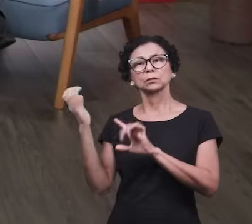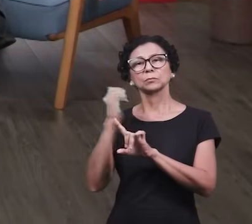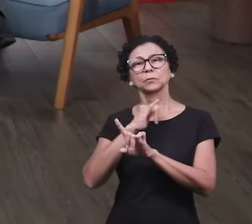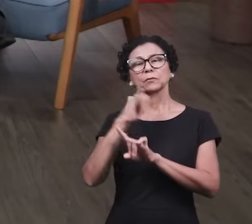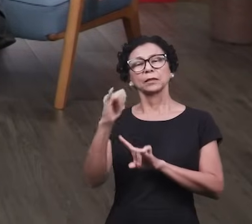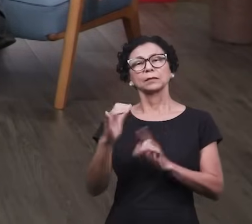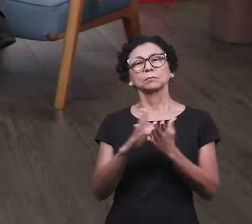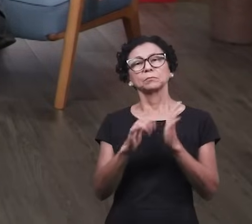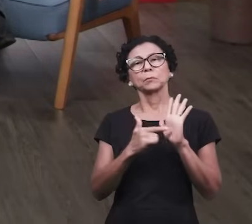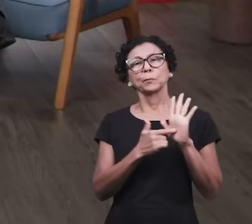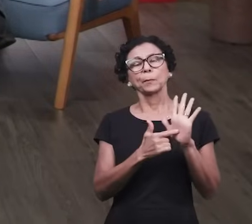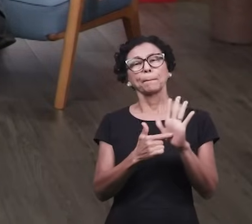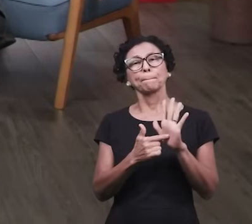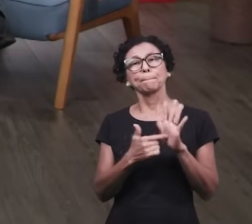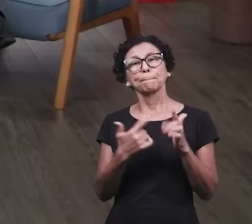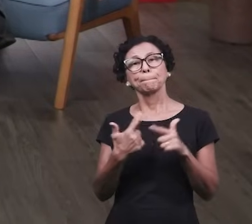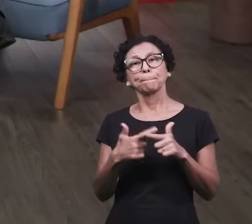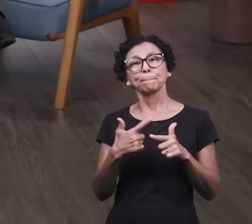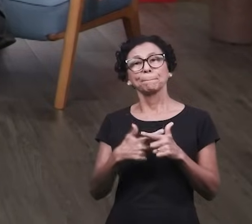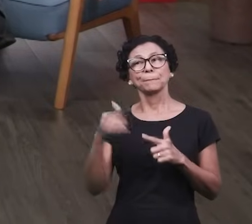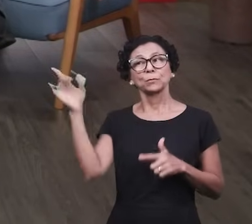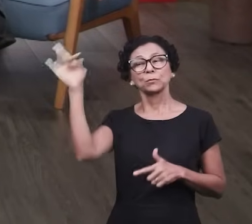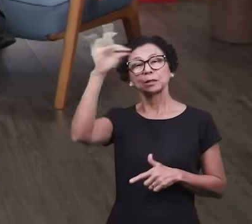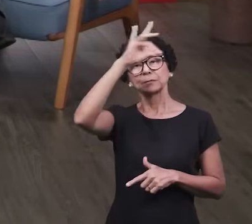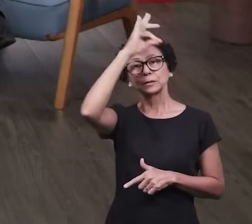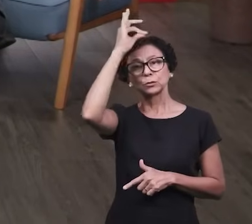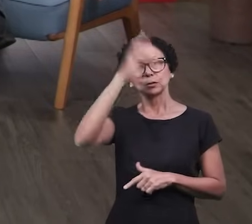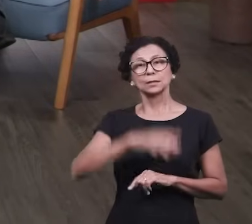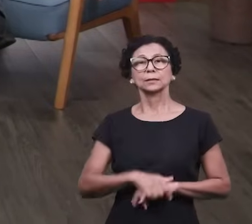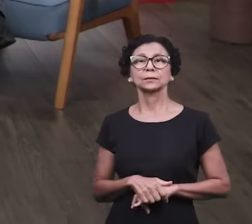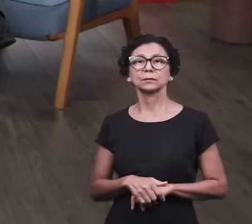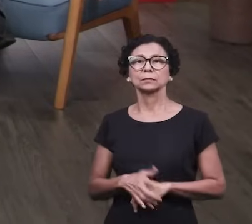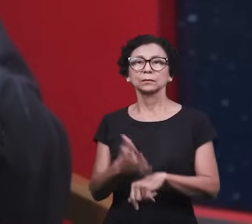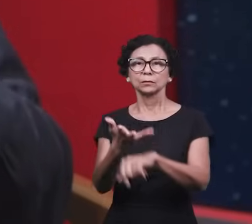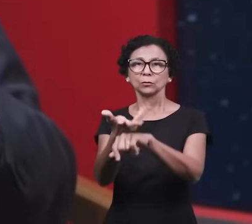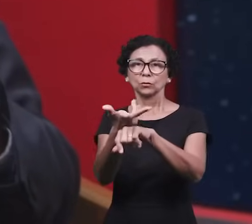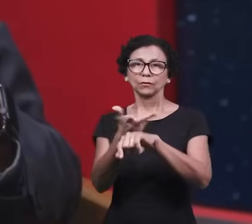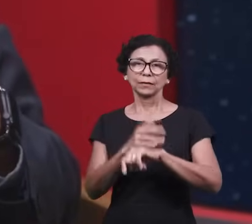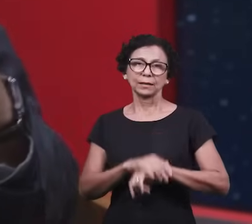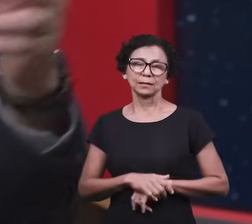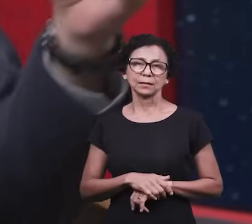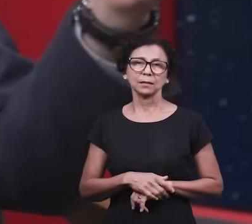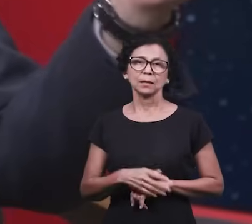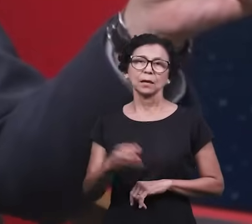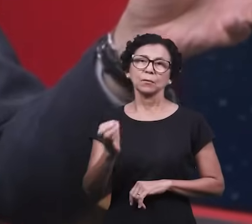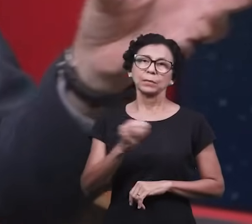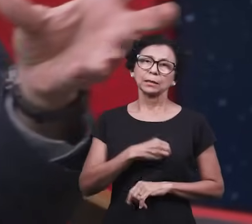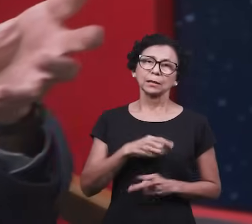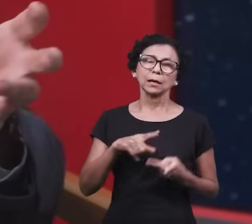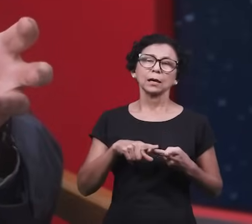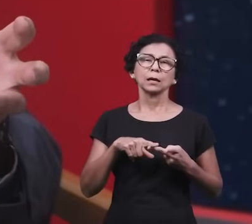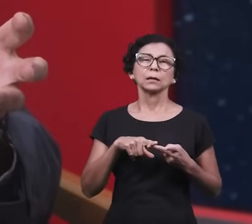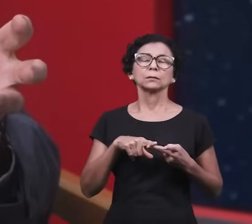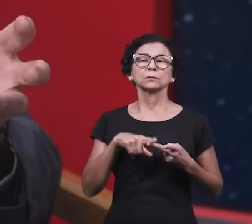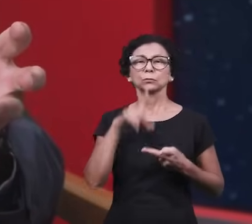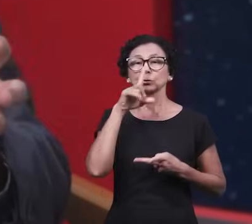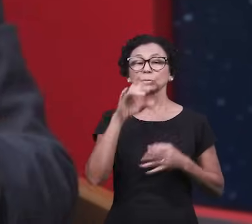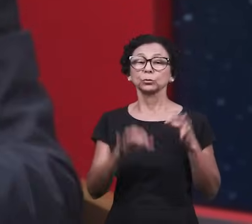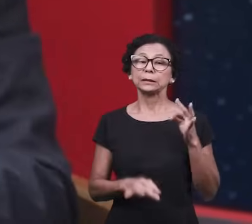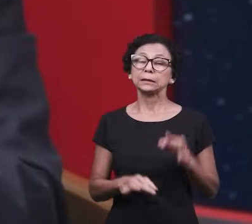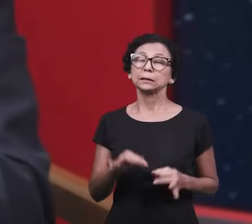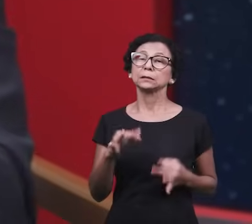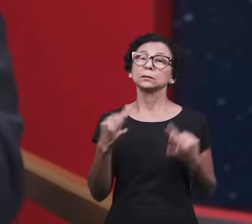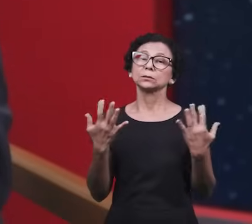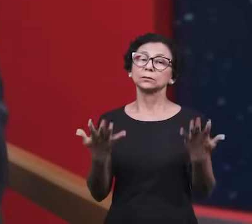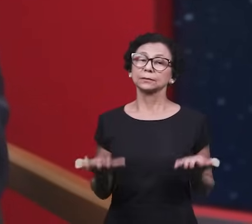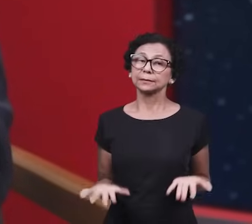Espírito Santo é quem nos convence do pecado, do juízo, da justiça. É